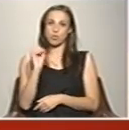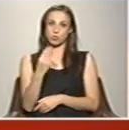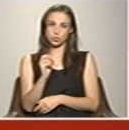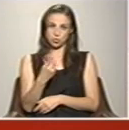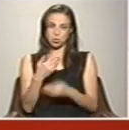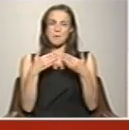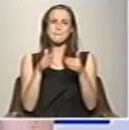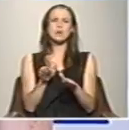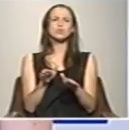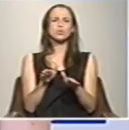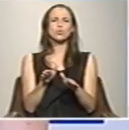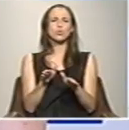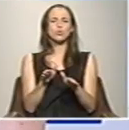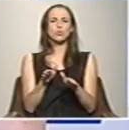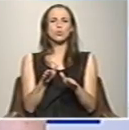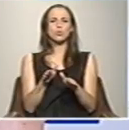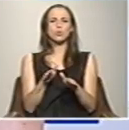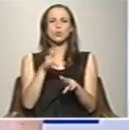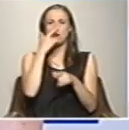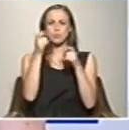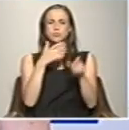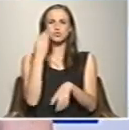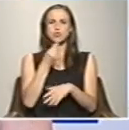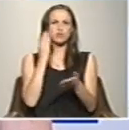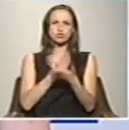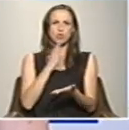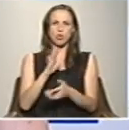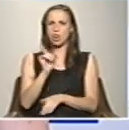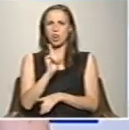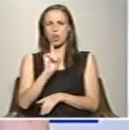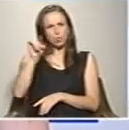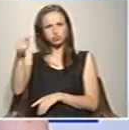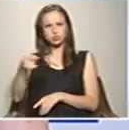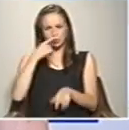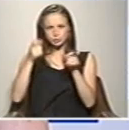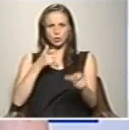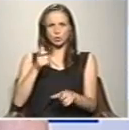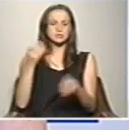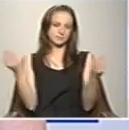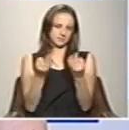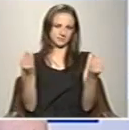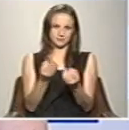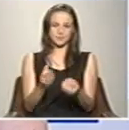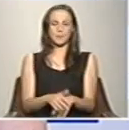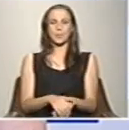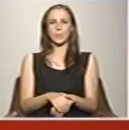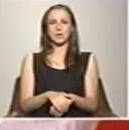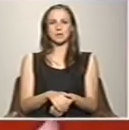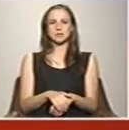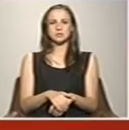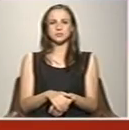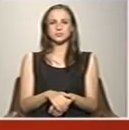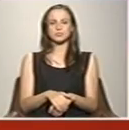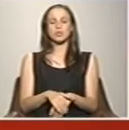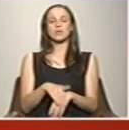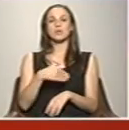aberto a outra população, para além da população escolar, exatamente, da Faculdade de Economia, não é? Exatamente. O evento, neste caso,